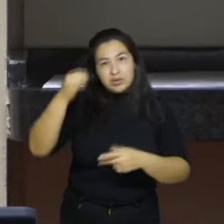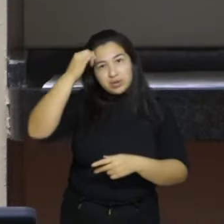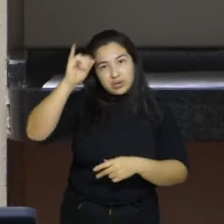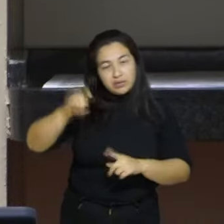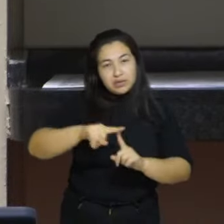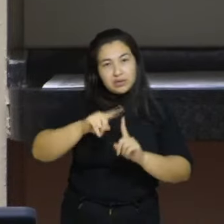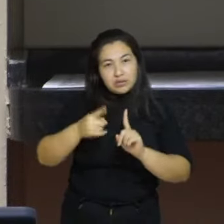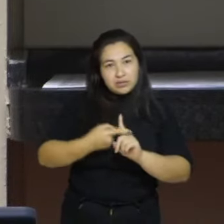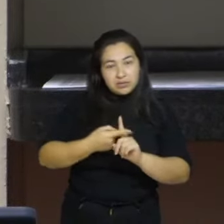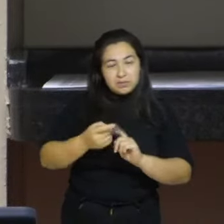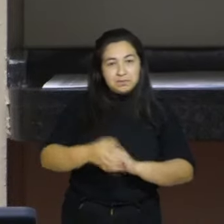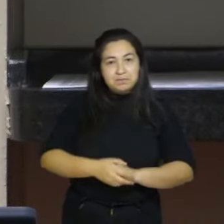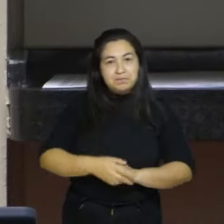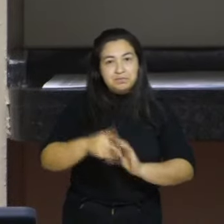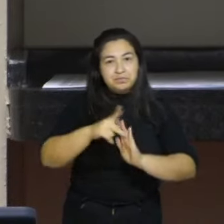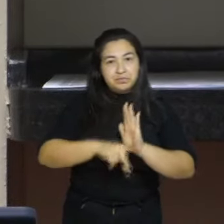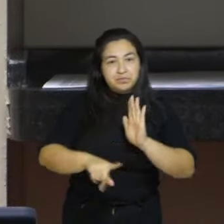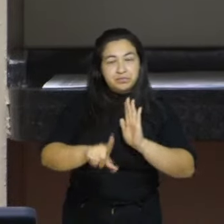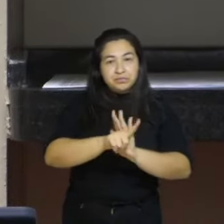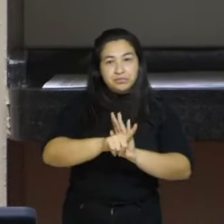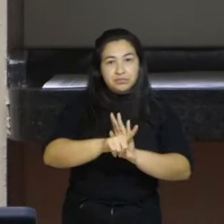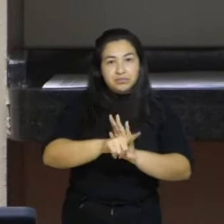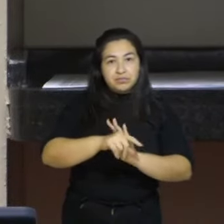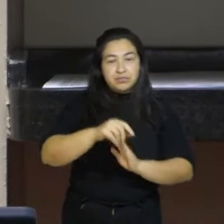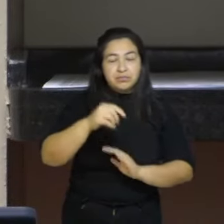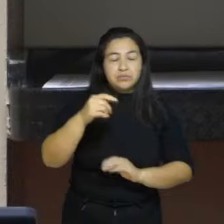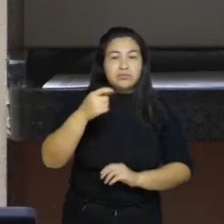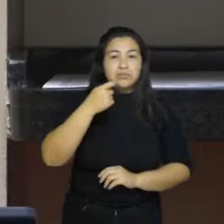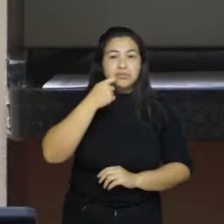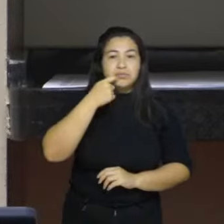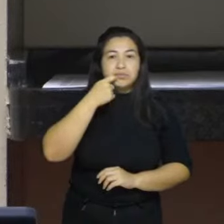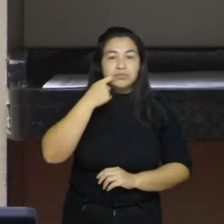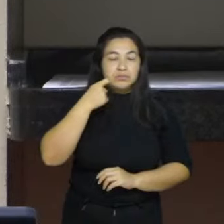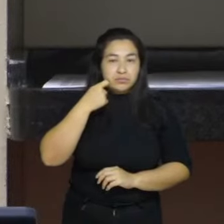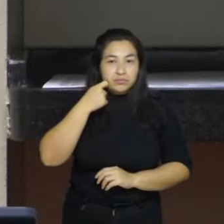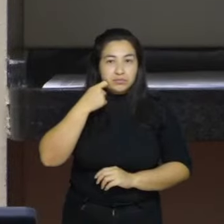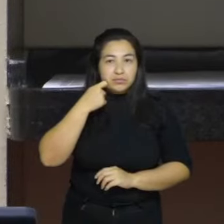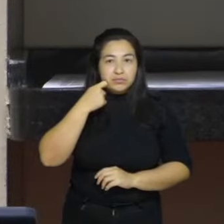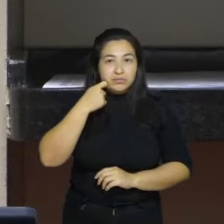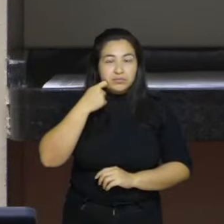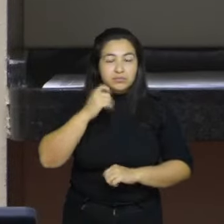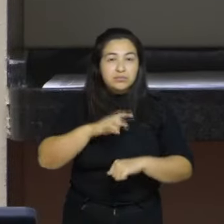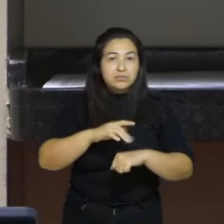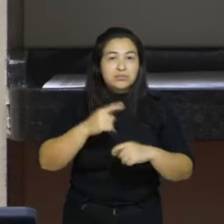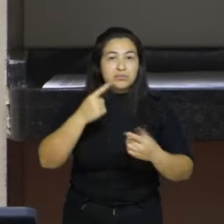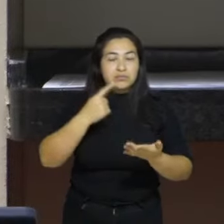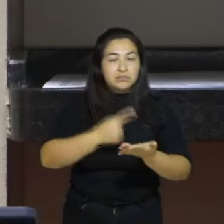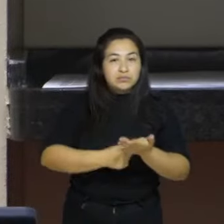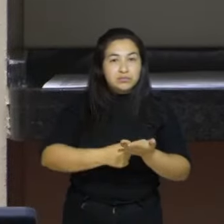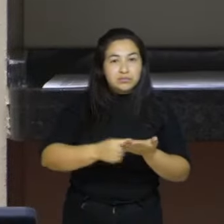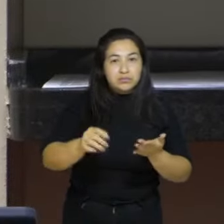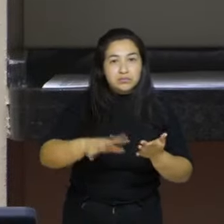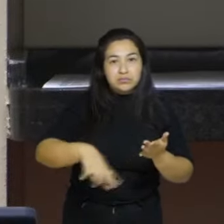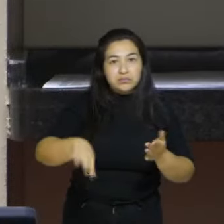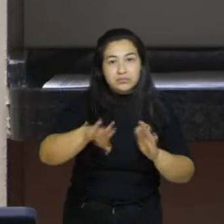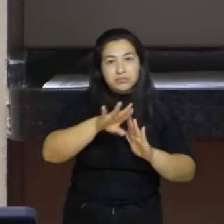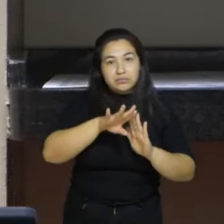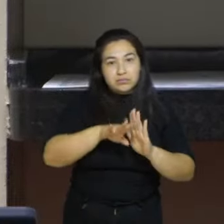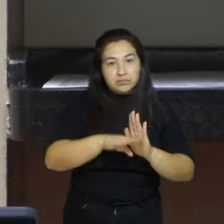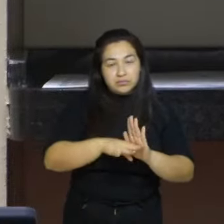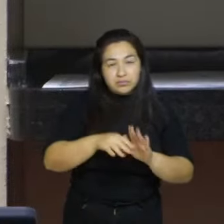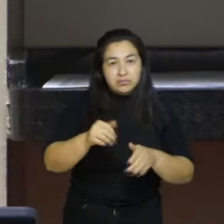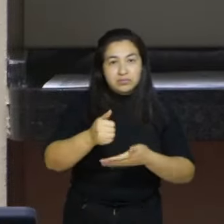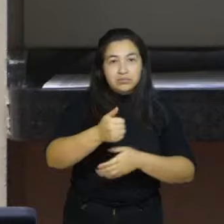de lei 31223 autoria Deputado Maurício peicher que estabelece normas e diretrizes para a implementação de farmácias básicas